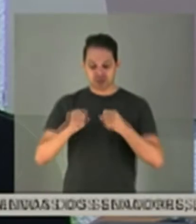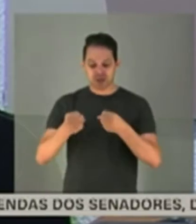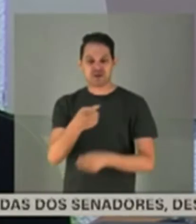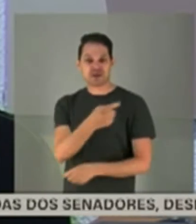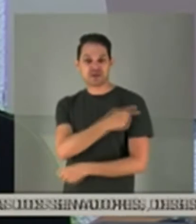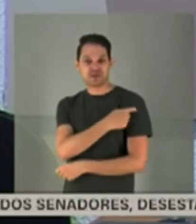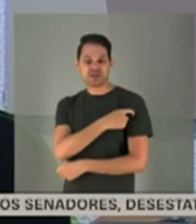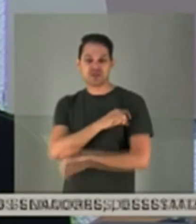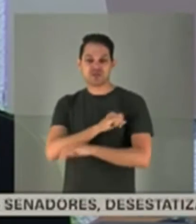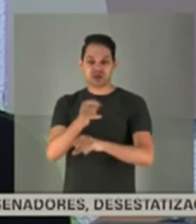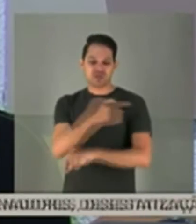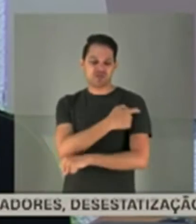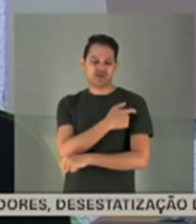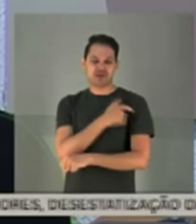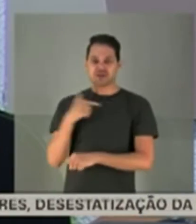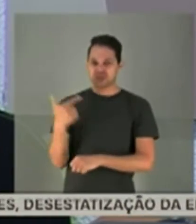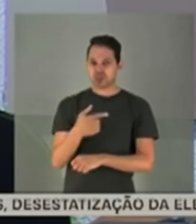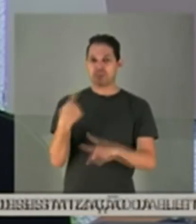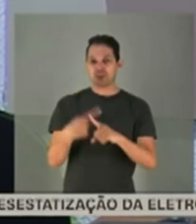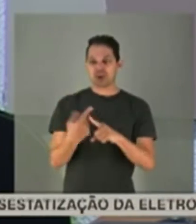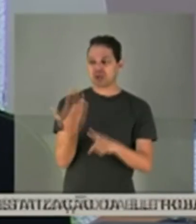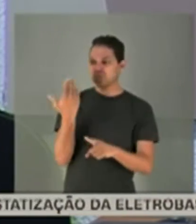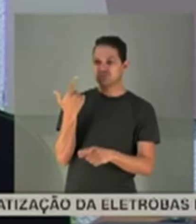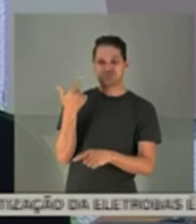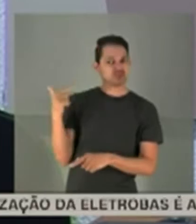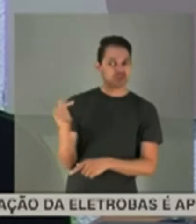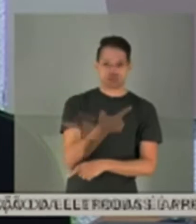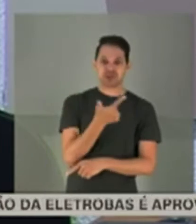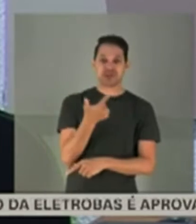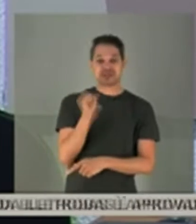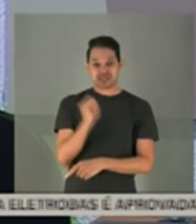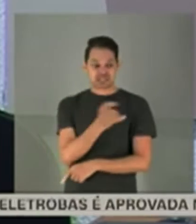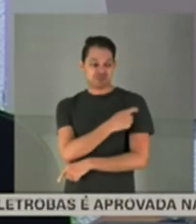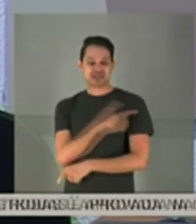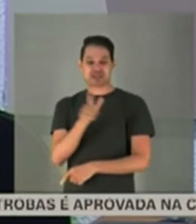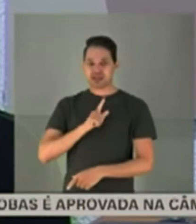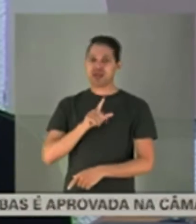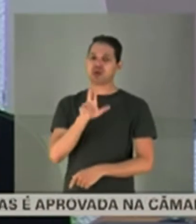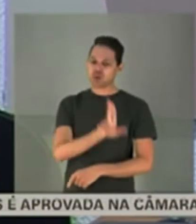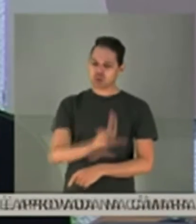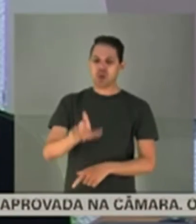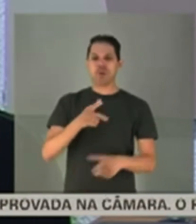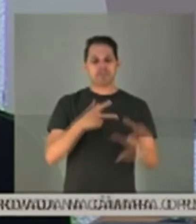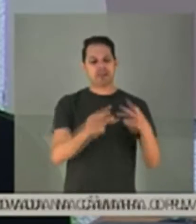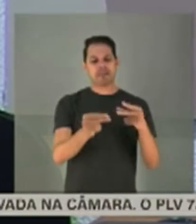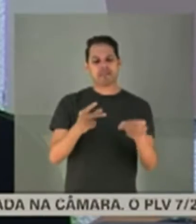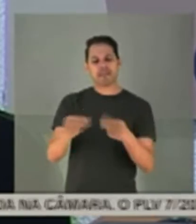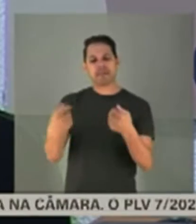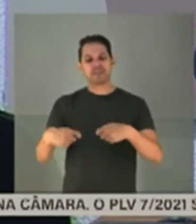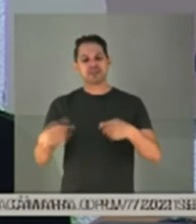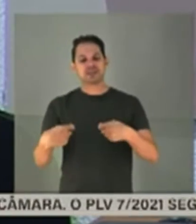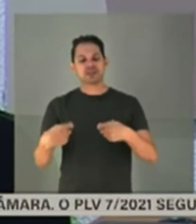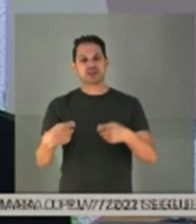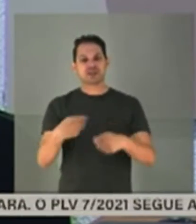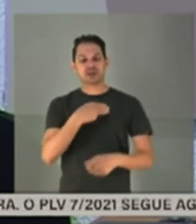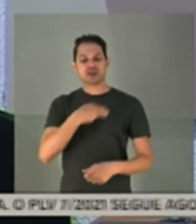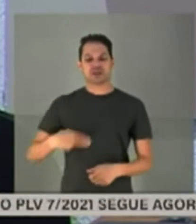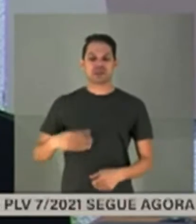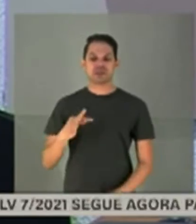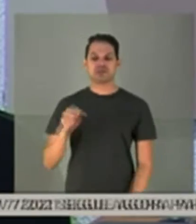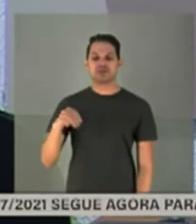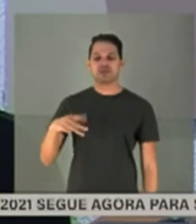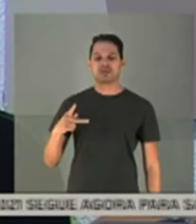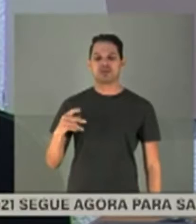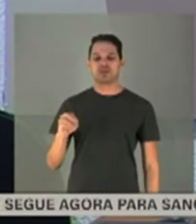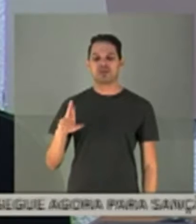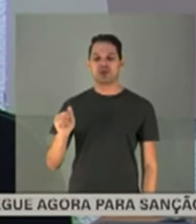teve vacina, é porque não tinha vacina. Quando tem que usar, né? Eu briguei com o ministro Temporão publicamente, quando eu